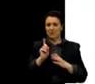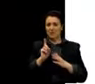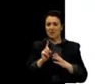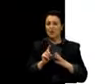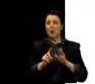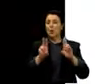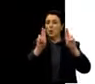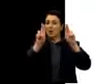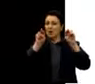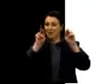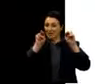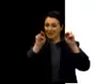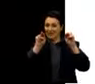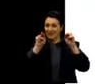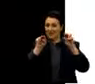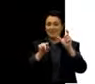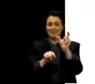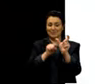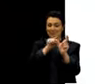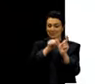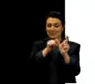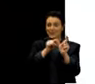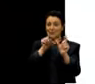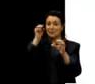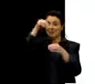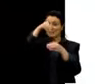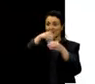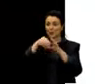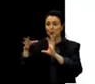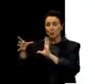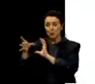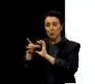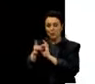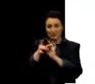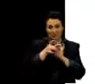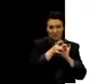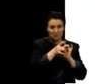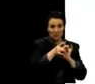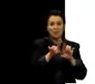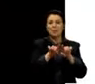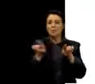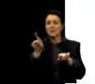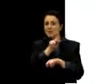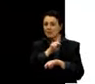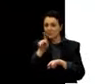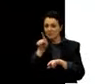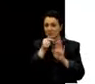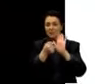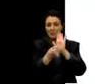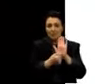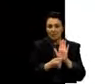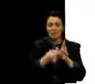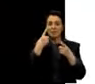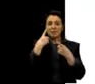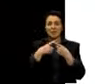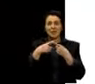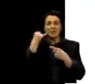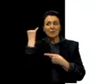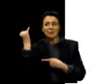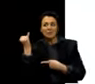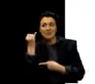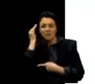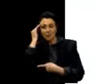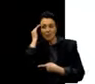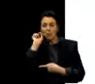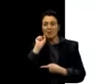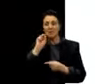Esses termos vão ser colocados em contextos amplos. Mas eu coloquei aqui para vocês porque é sempre bom saber o que